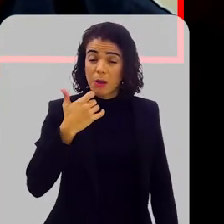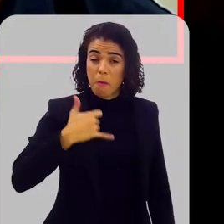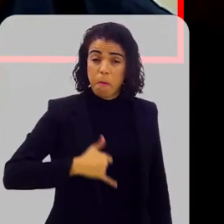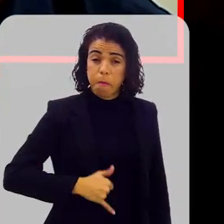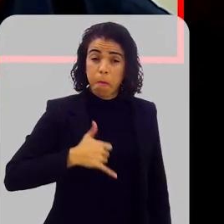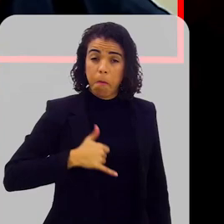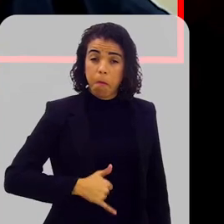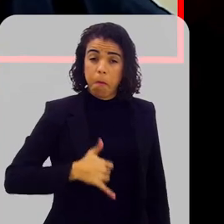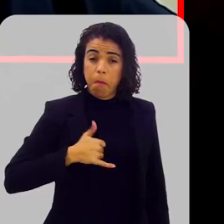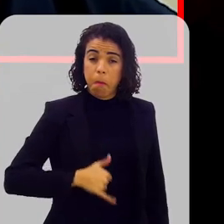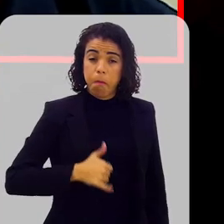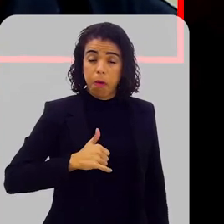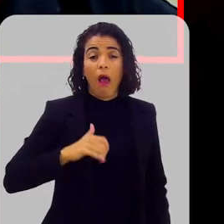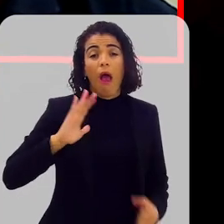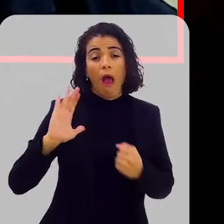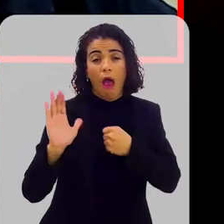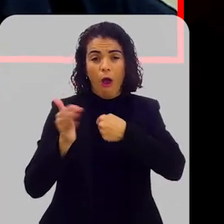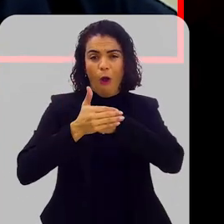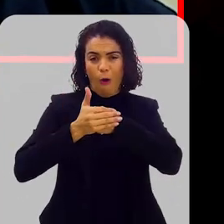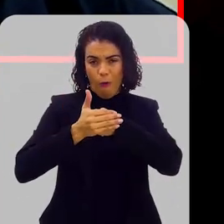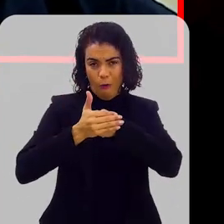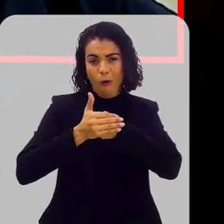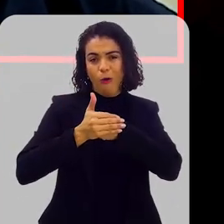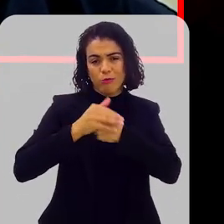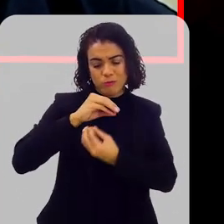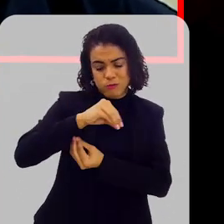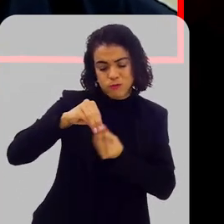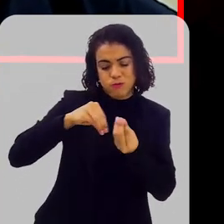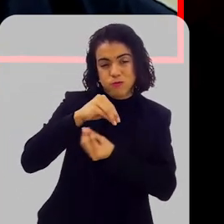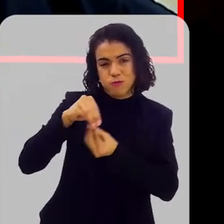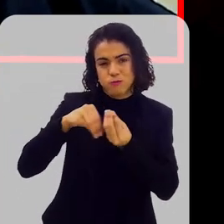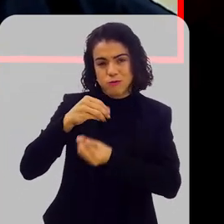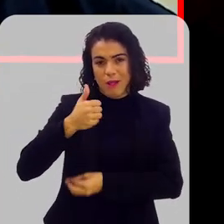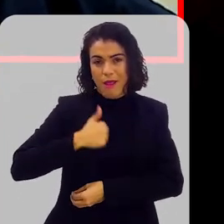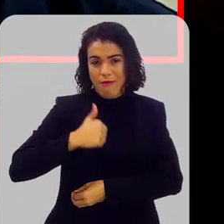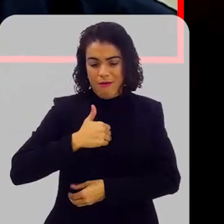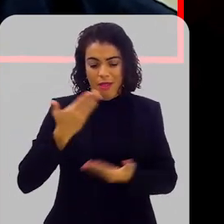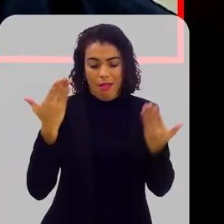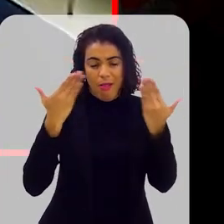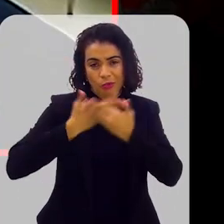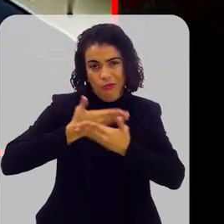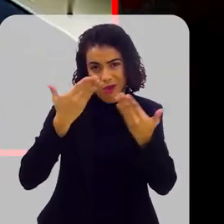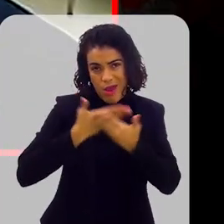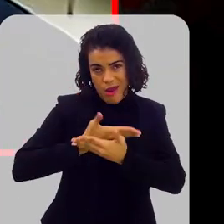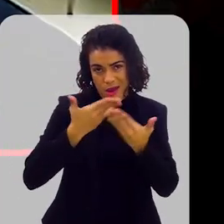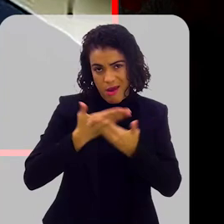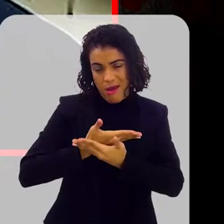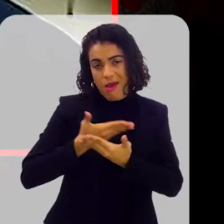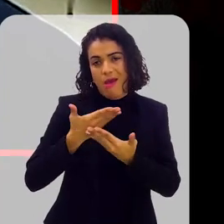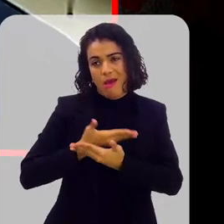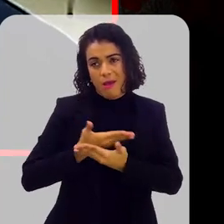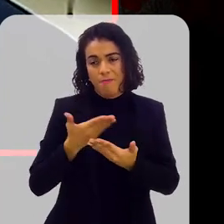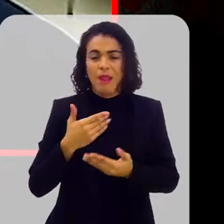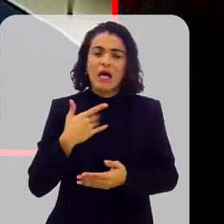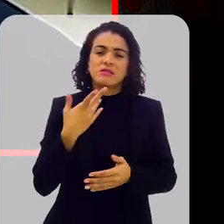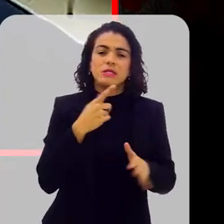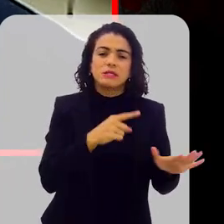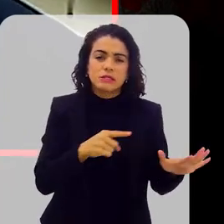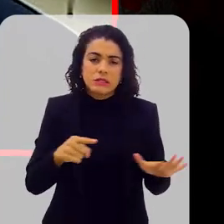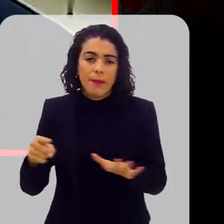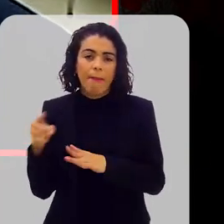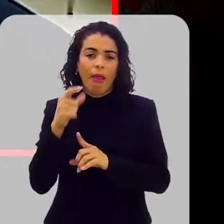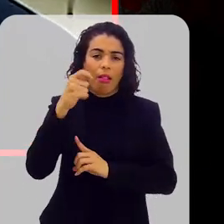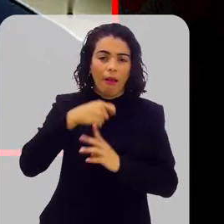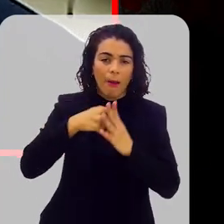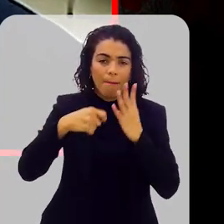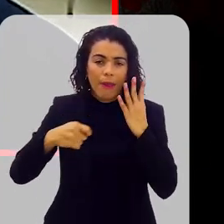vê, microscópico, é o que a gente chama de sangramento oculto nas fezes, você não vê misturado no bolo fecal o sangue, mas aquele sangramento contínuo